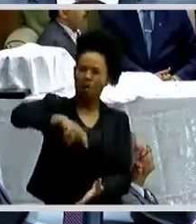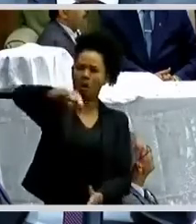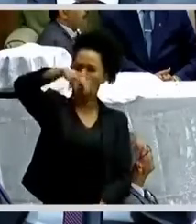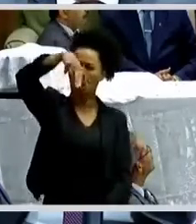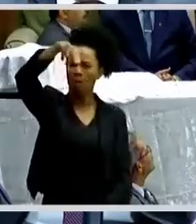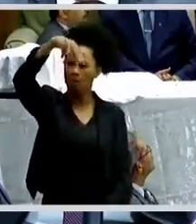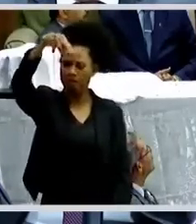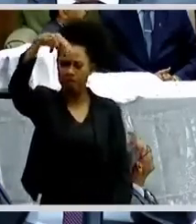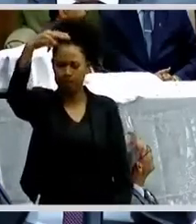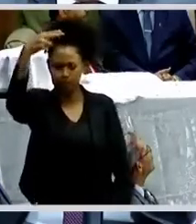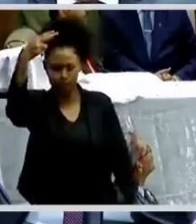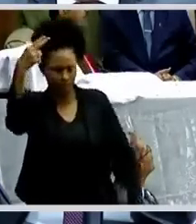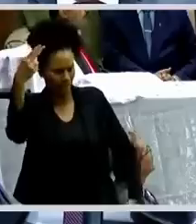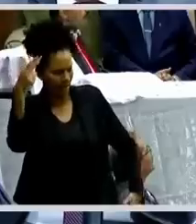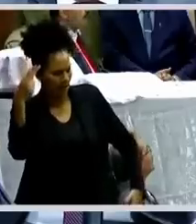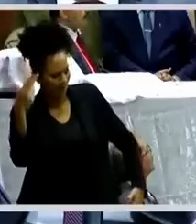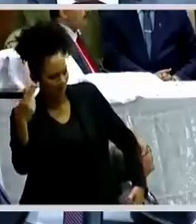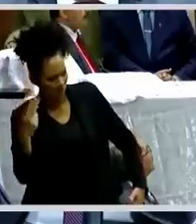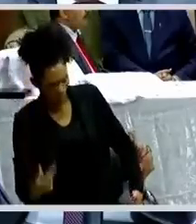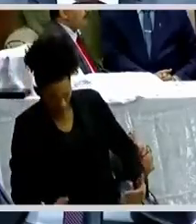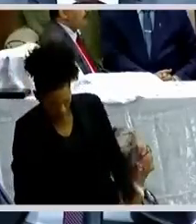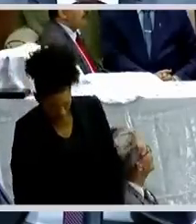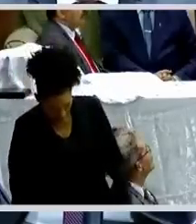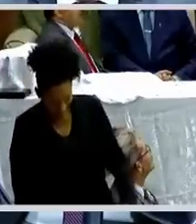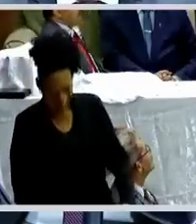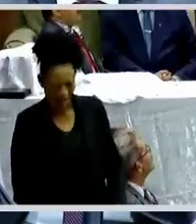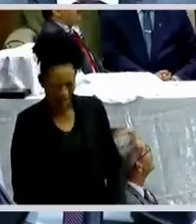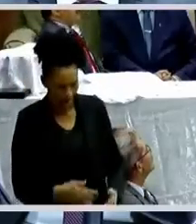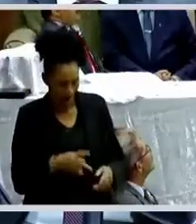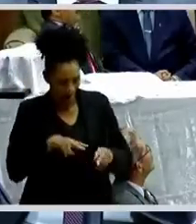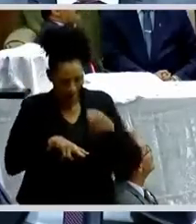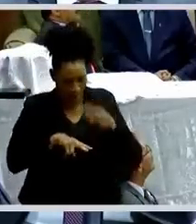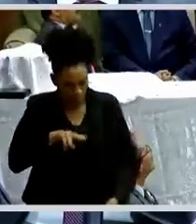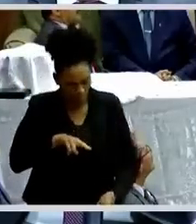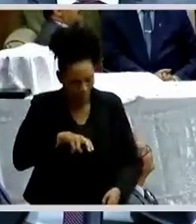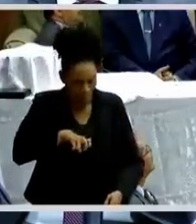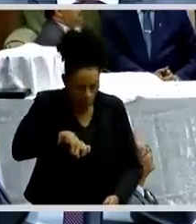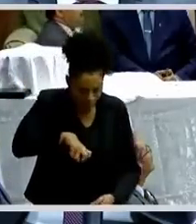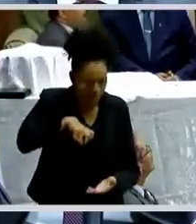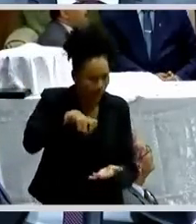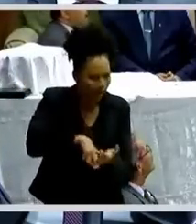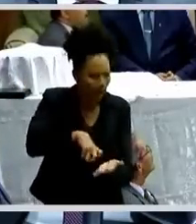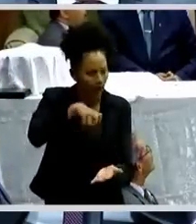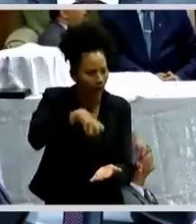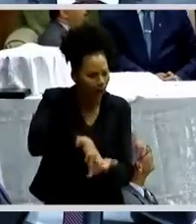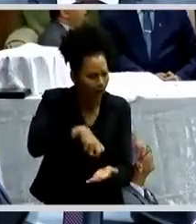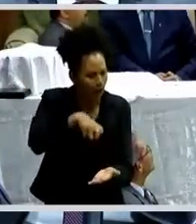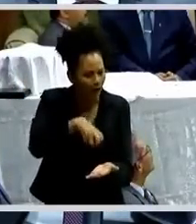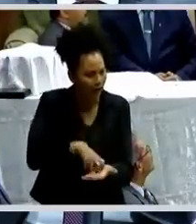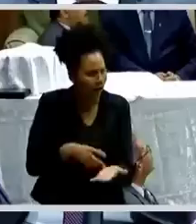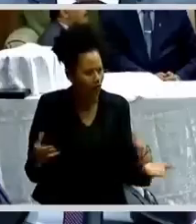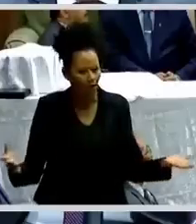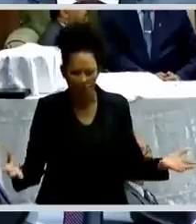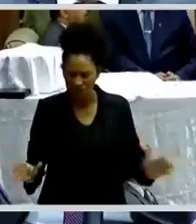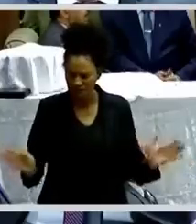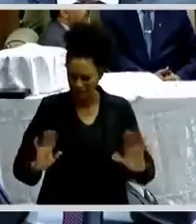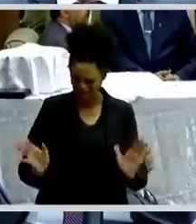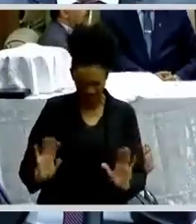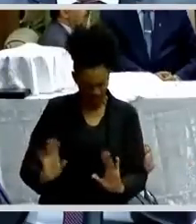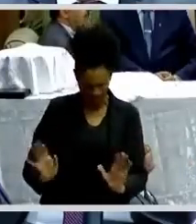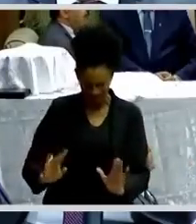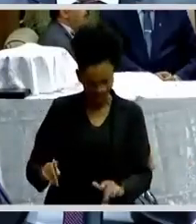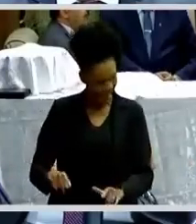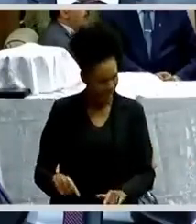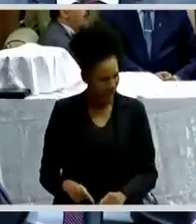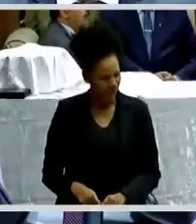Quando ele cai, já cai sem as duas pernas. E na ótica humana é: presta para nada mais não. Mas